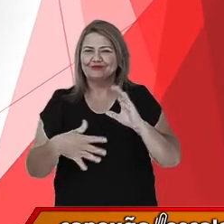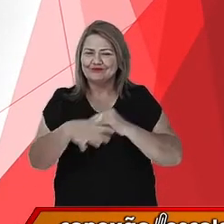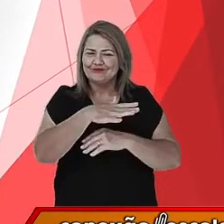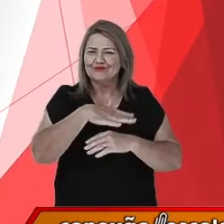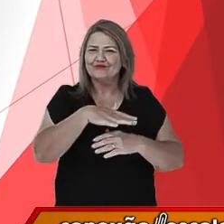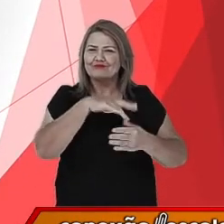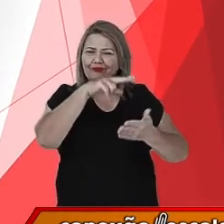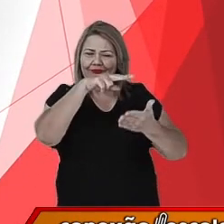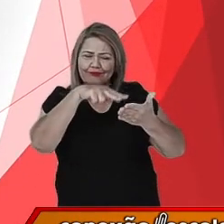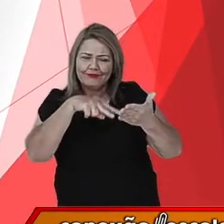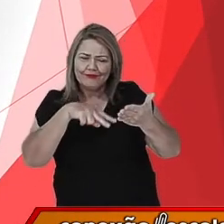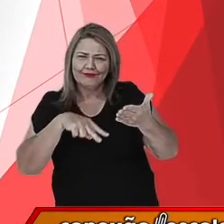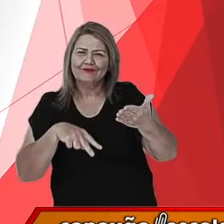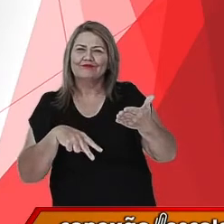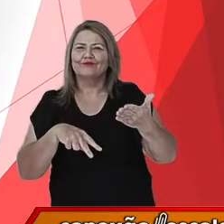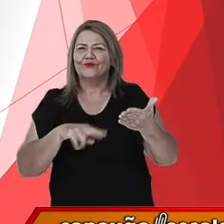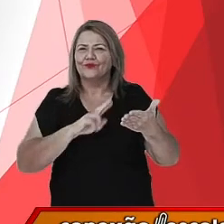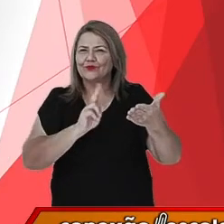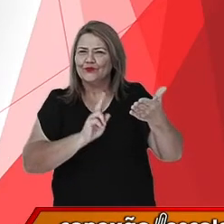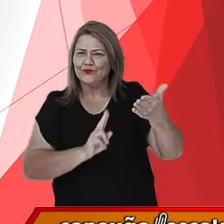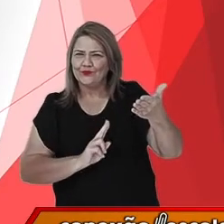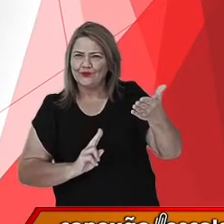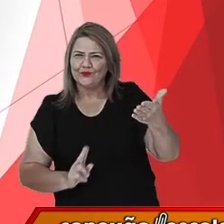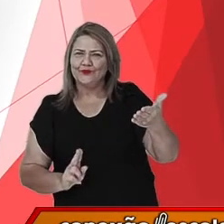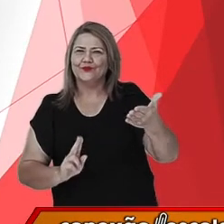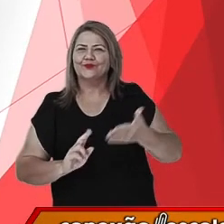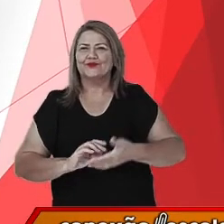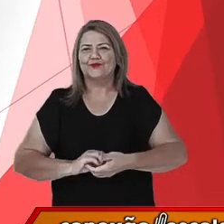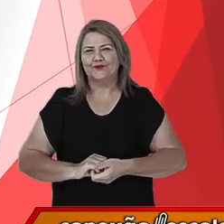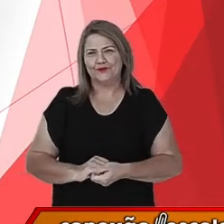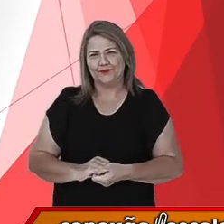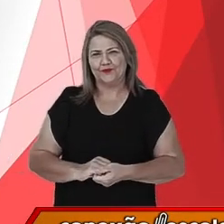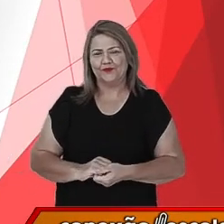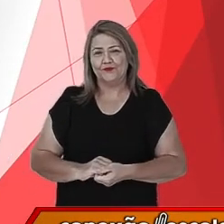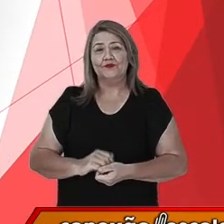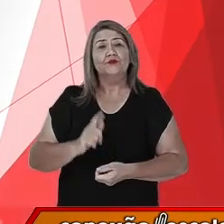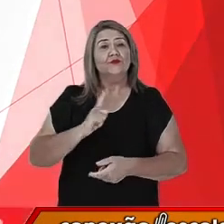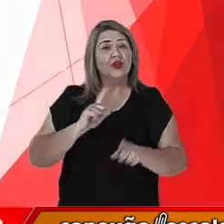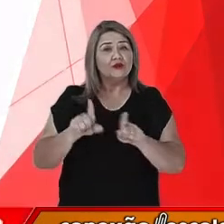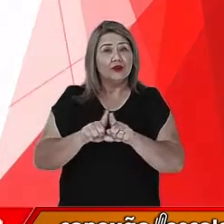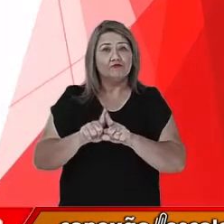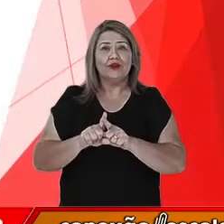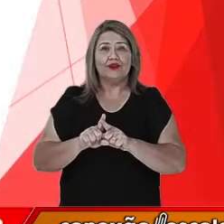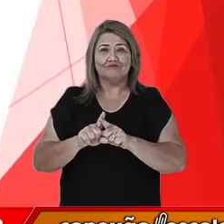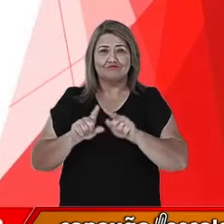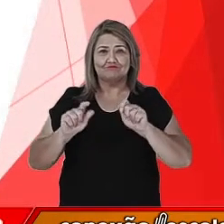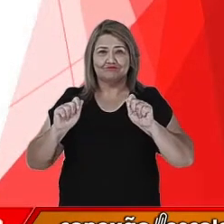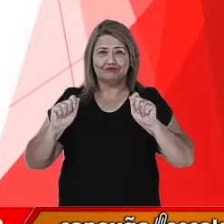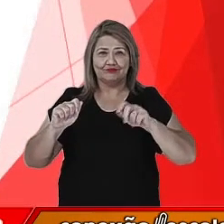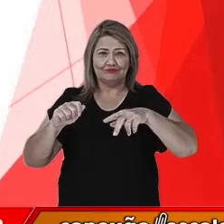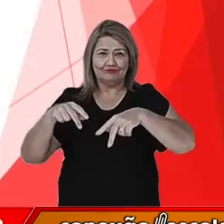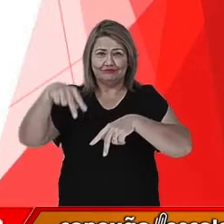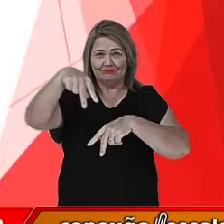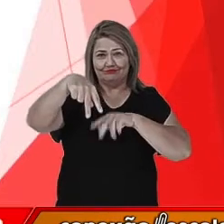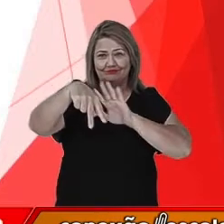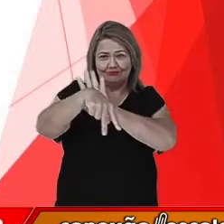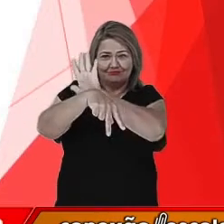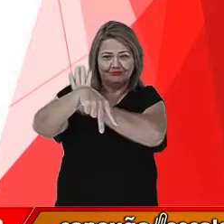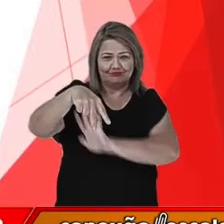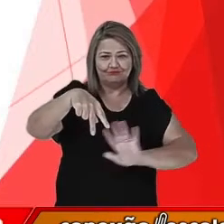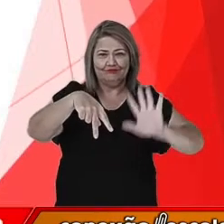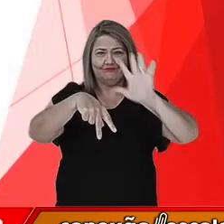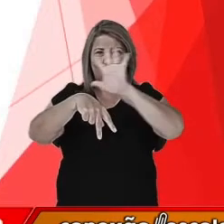situações, esses nomes. E aí nós temos também os cenários. Você pode perceber aqui no